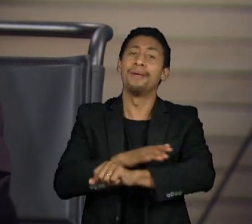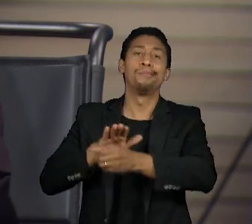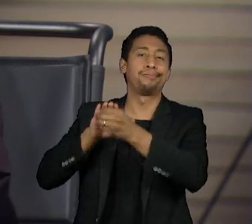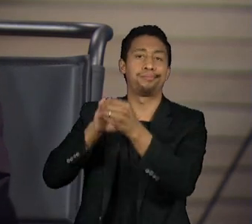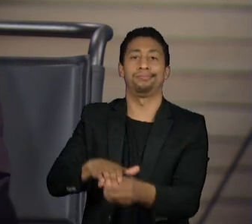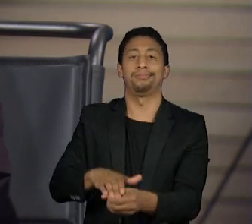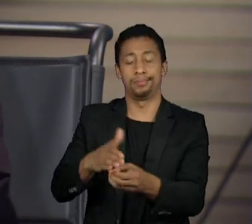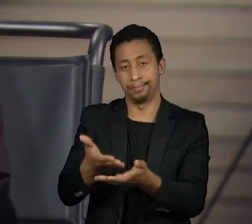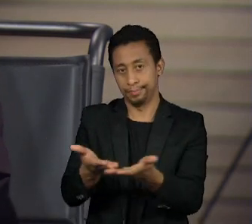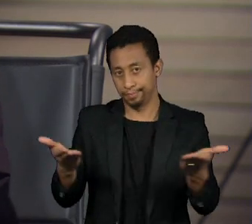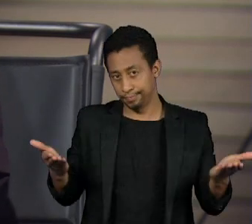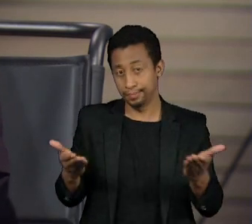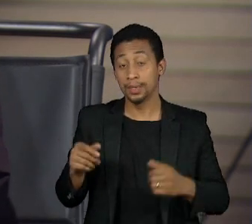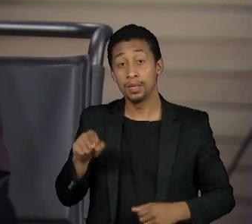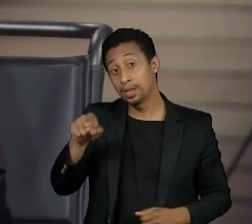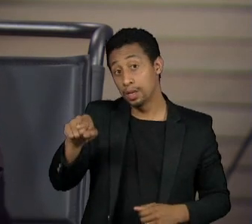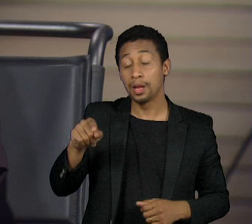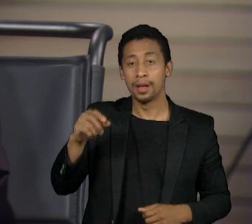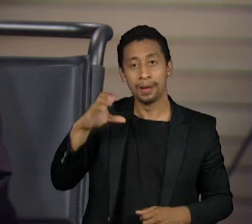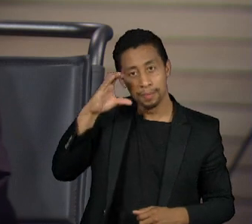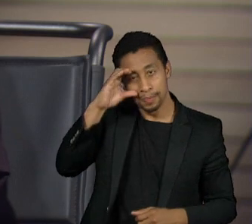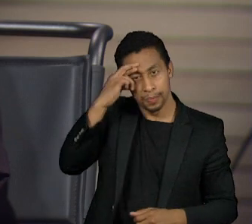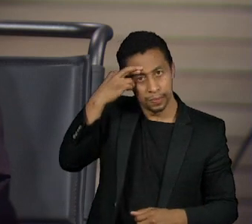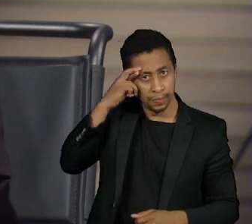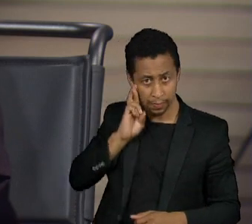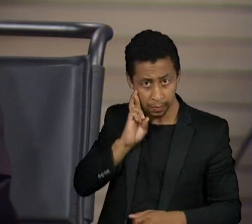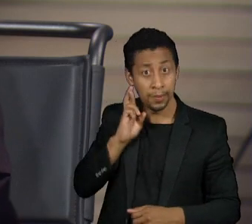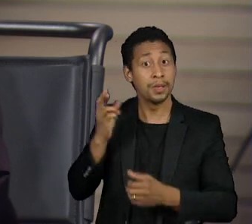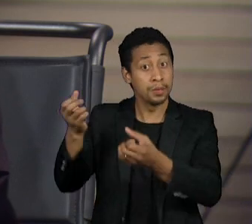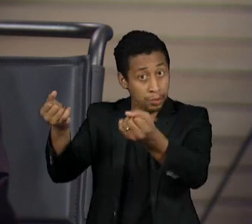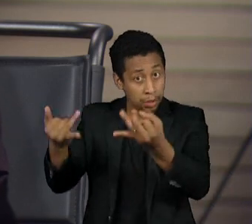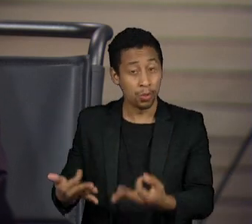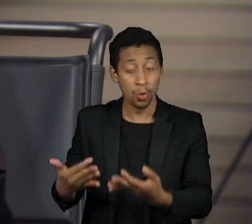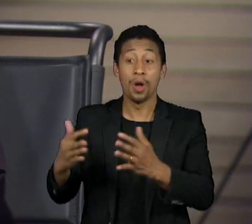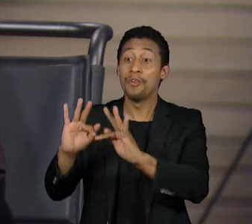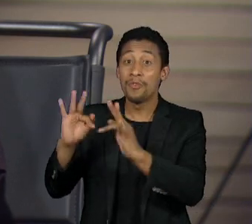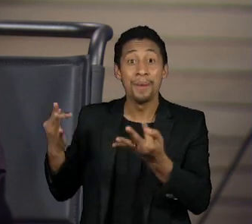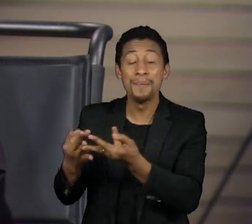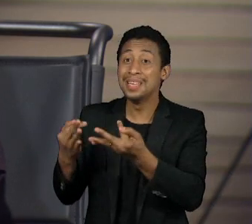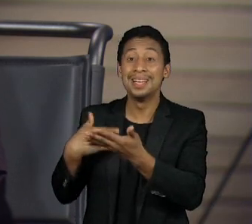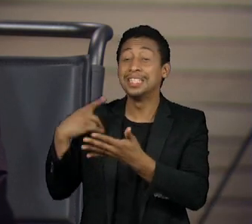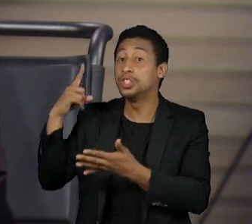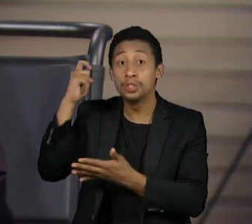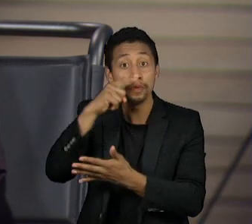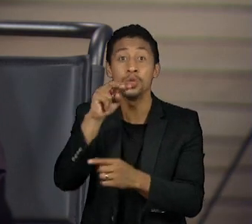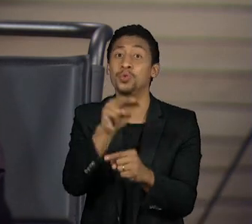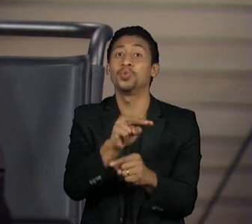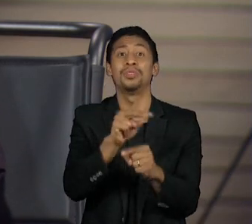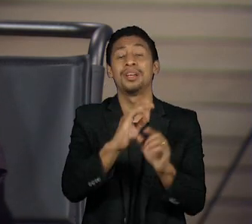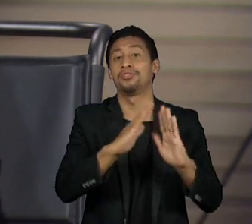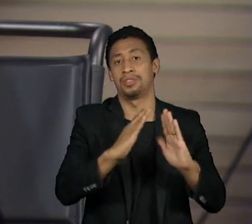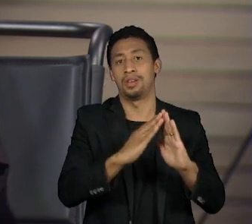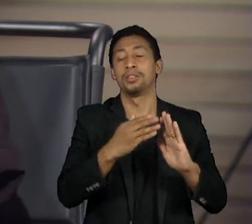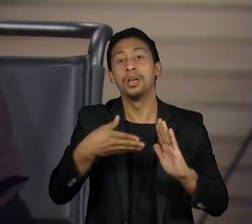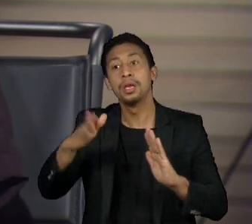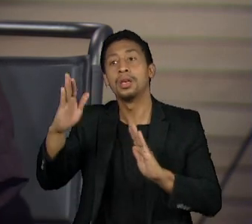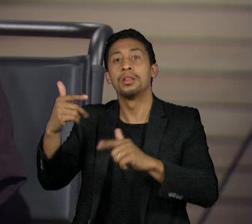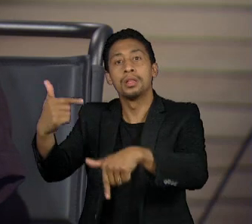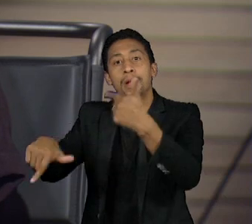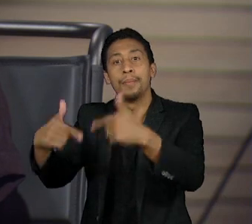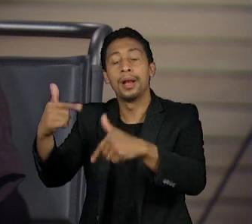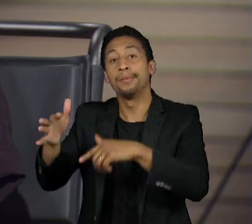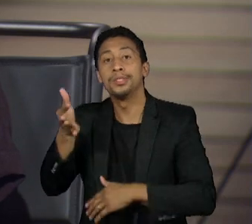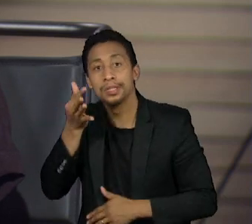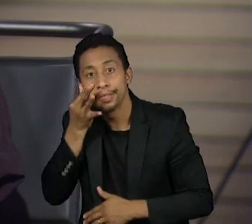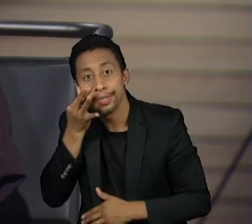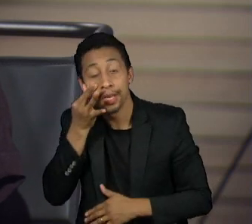Suelaine traz tão bem, né, de dizer, olha como a diferença na vida dessas famílias. Suas famílias estavam no trabalho precário e presencial, elas foram impactadas